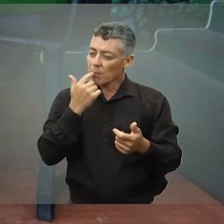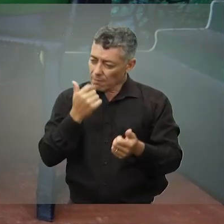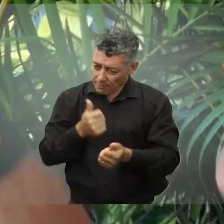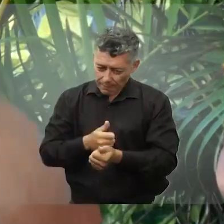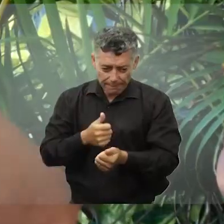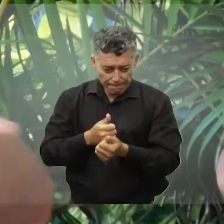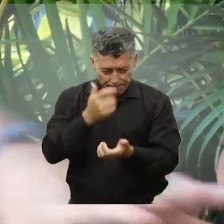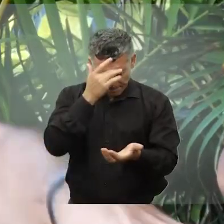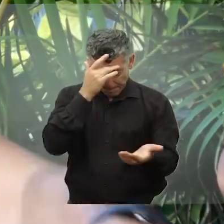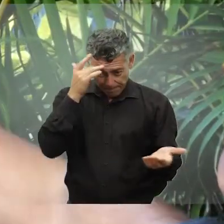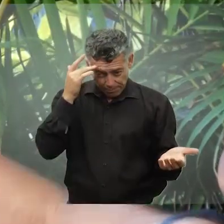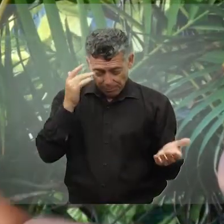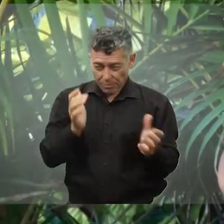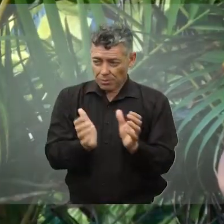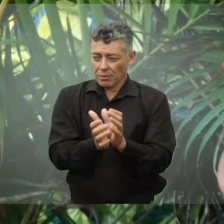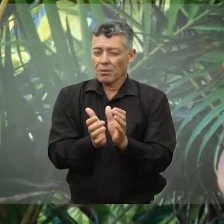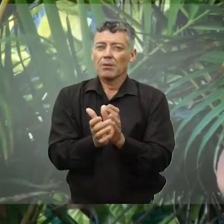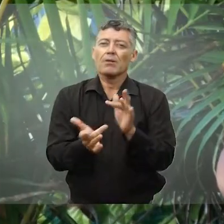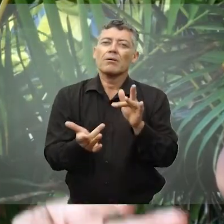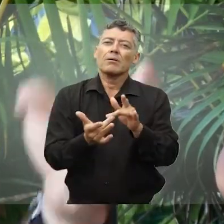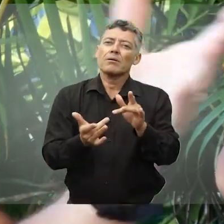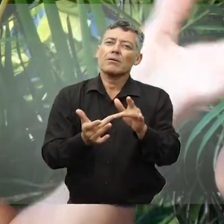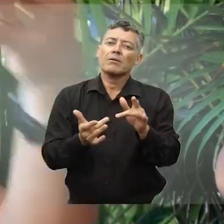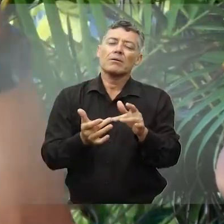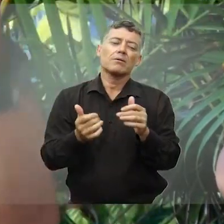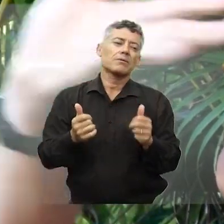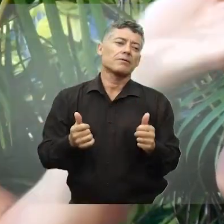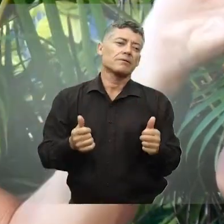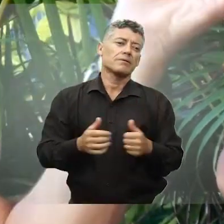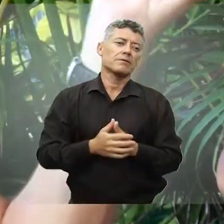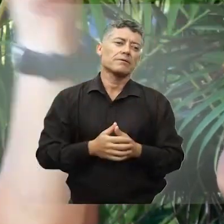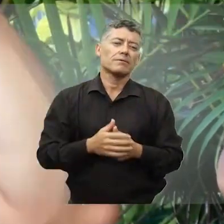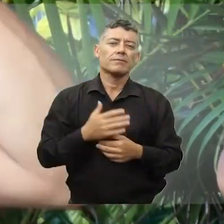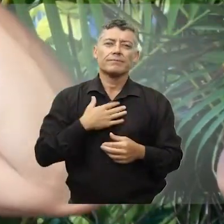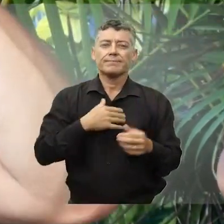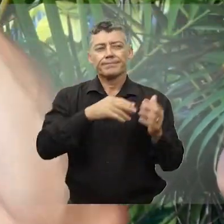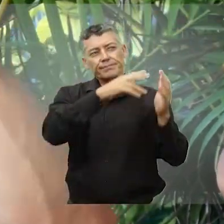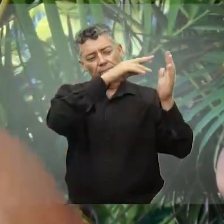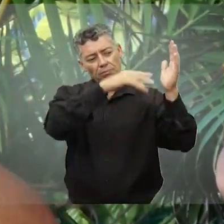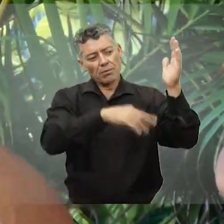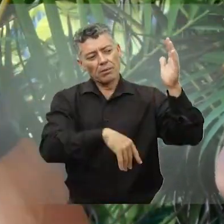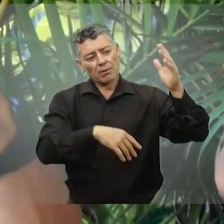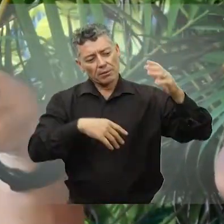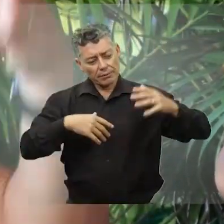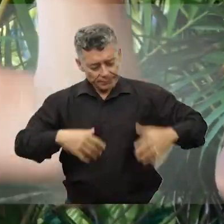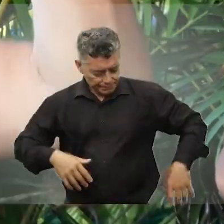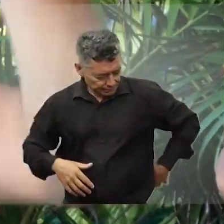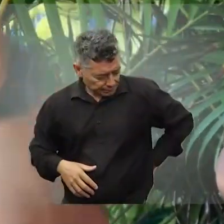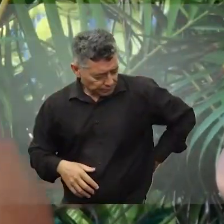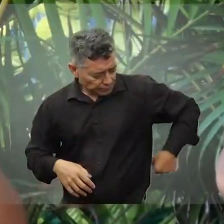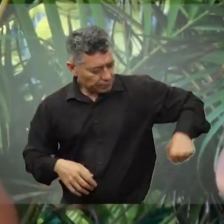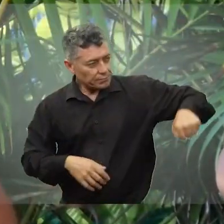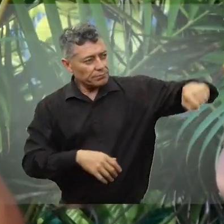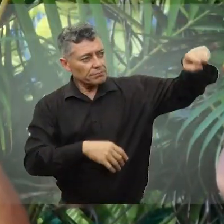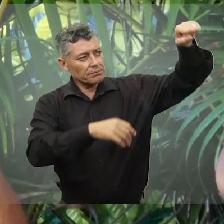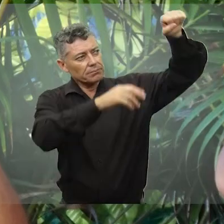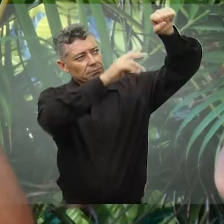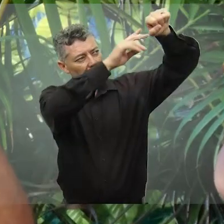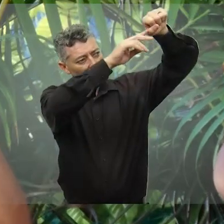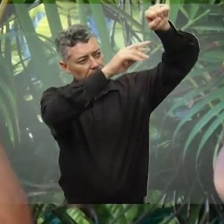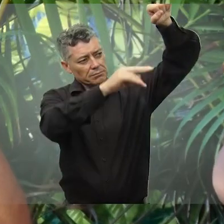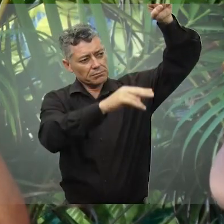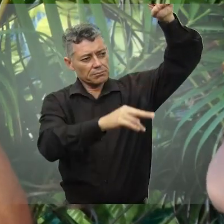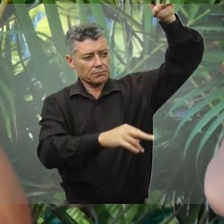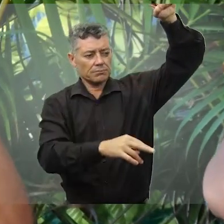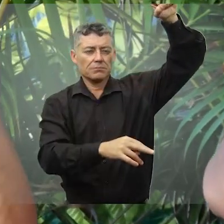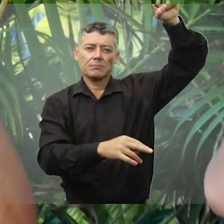povo. Eu sempre quis esse contato. E aí ele falou, não, do jeito que você desce lá, a gente vai botar uma corda, você desce pelo trio. Eu falei, cara, esse